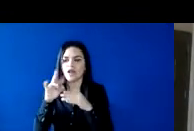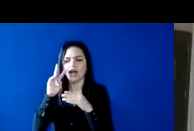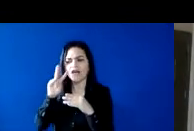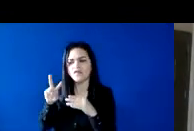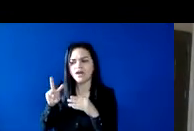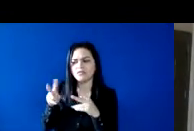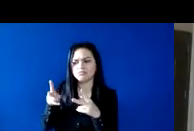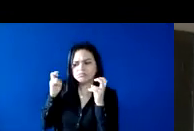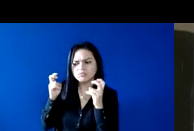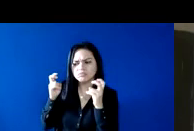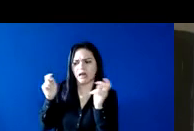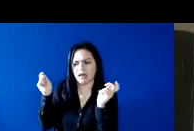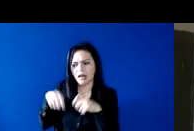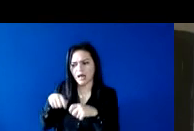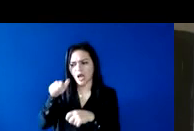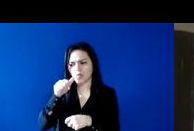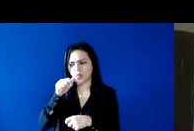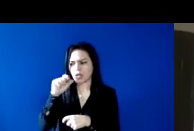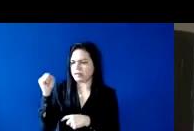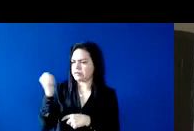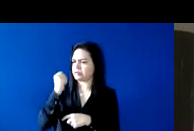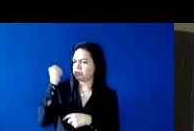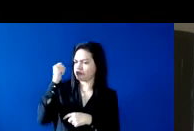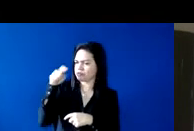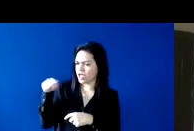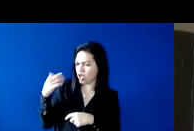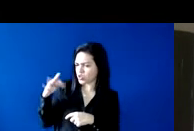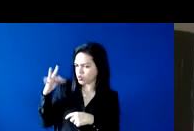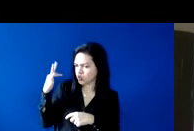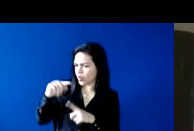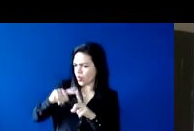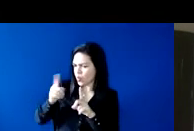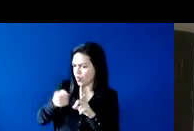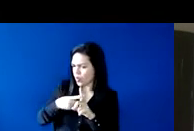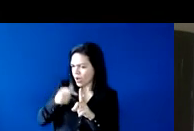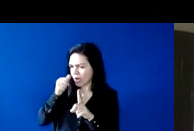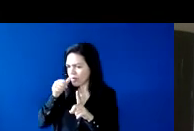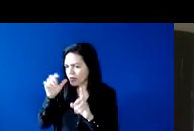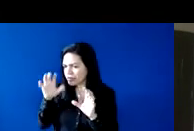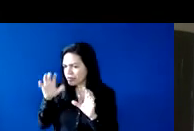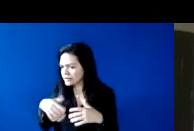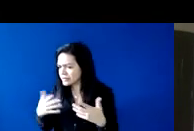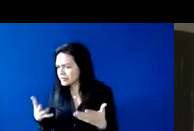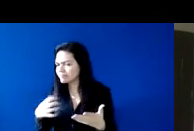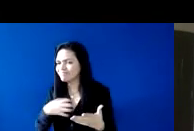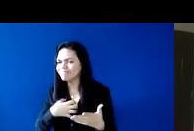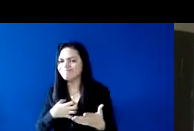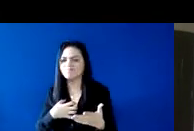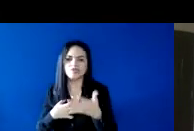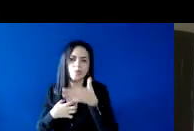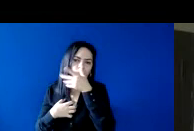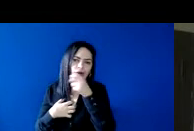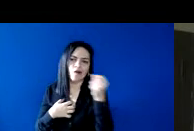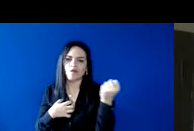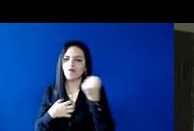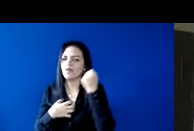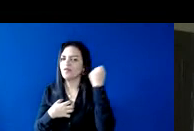consideração, com seriedade, sobre a dor que ela estava sentindo, ela já estava com um quadro